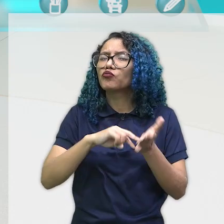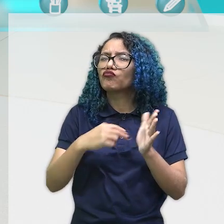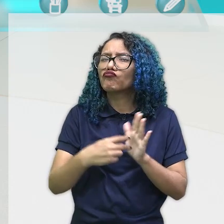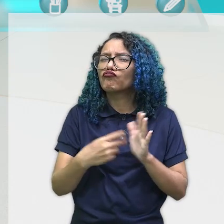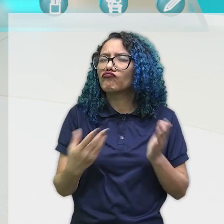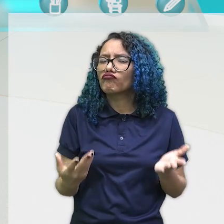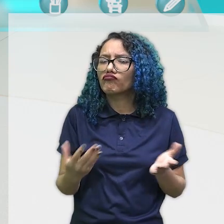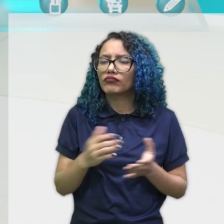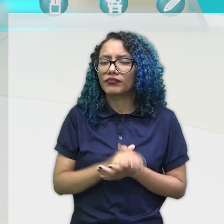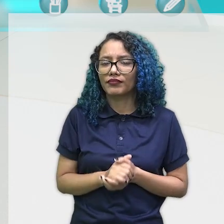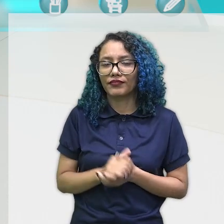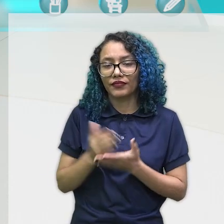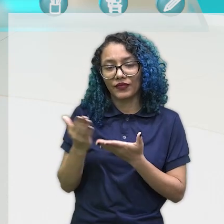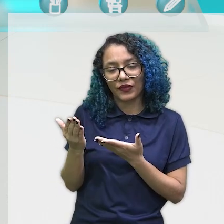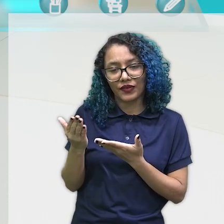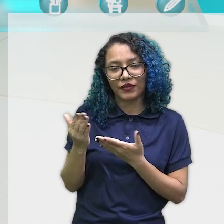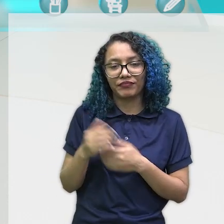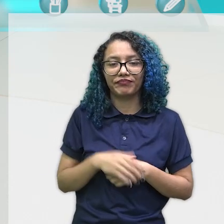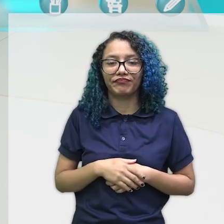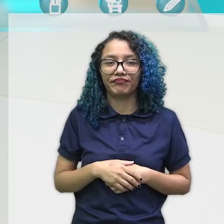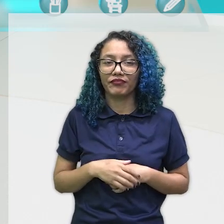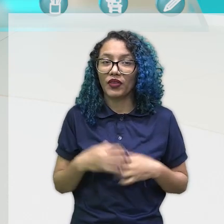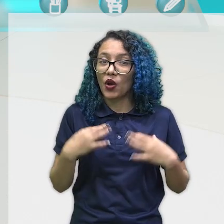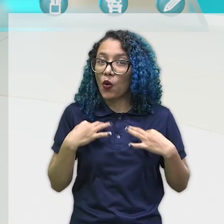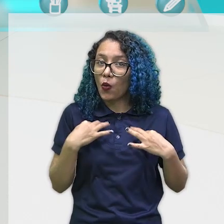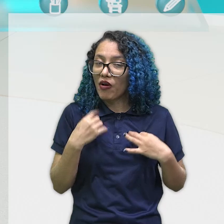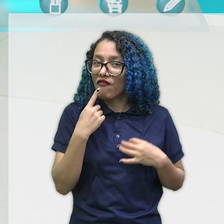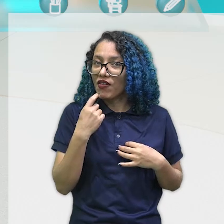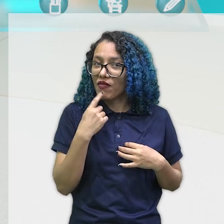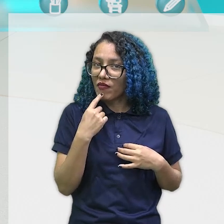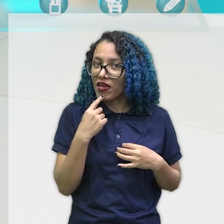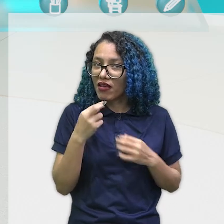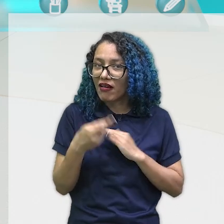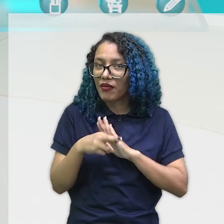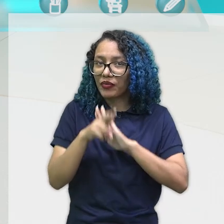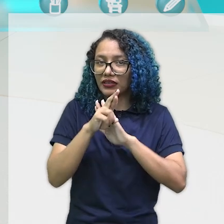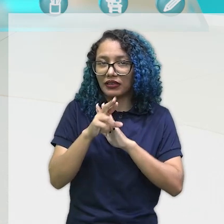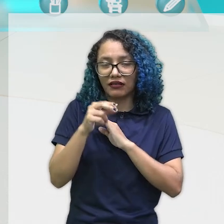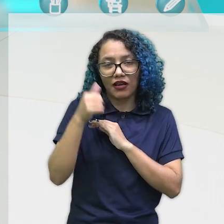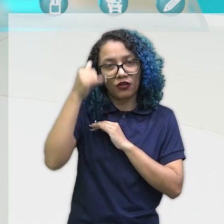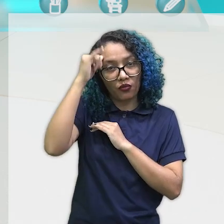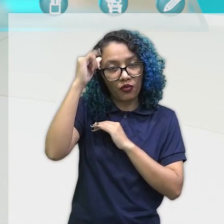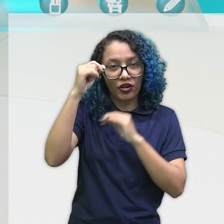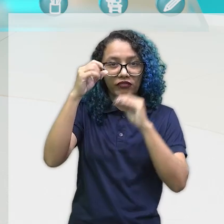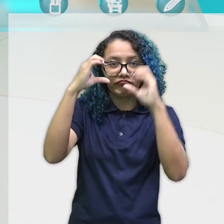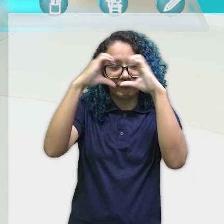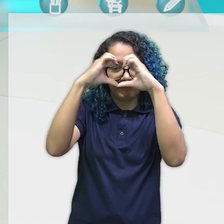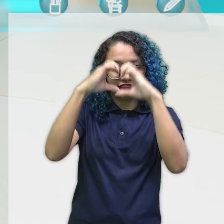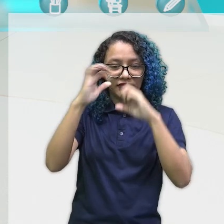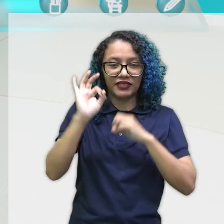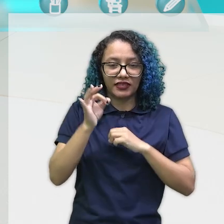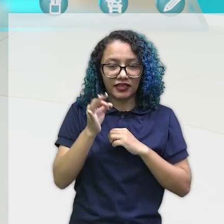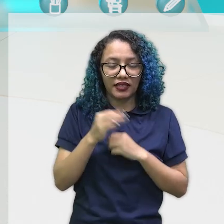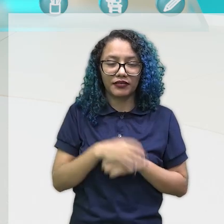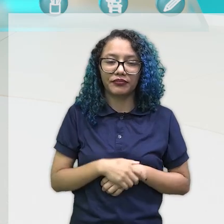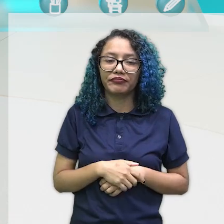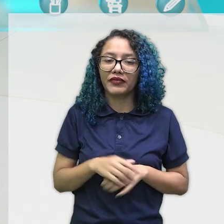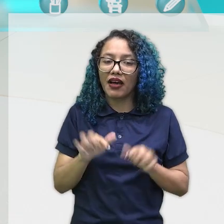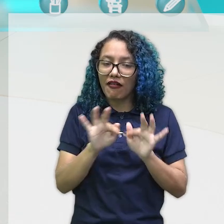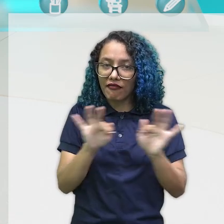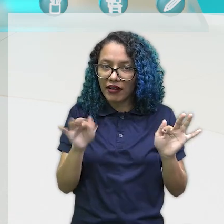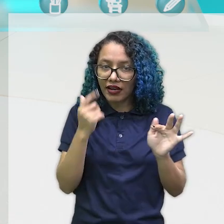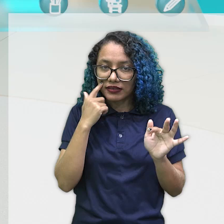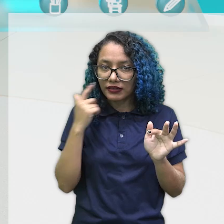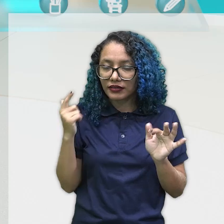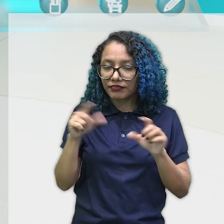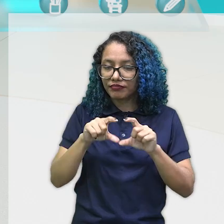garantido então, e a frase está dizendo assim: Potira was dancing. A Potira